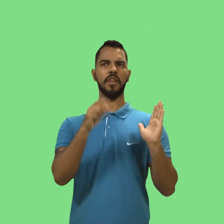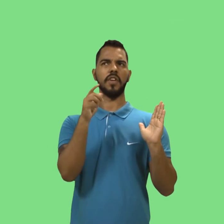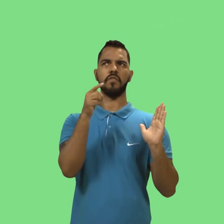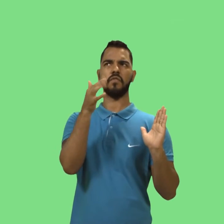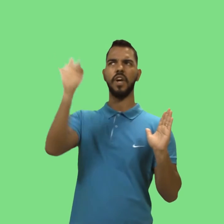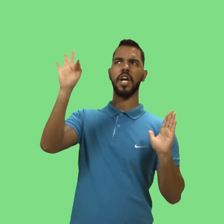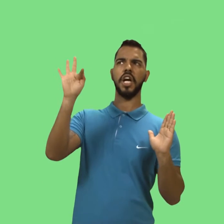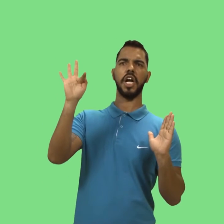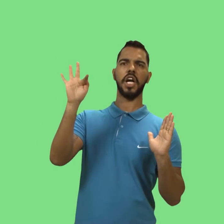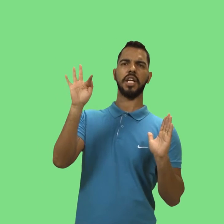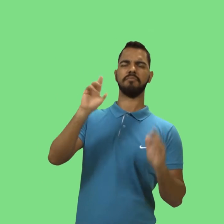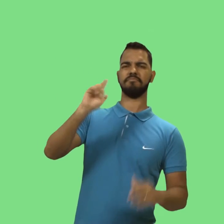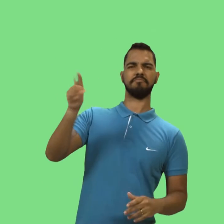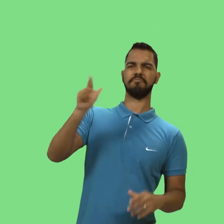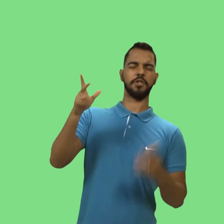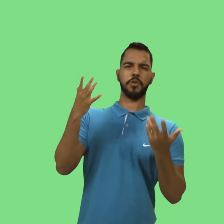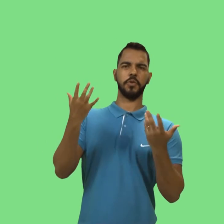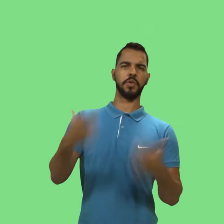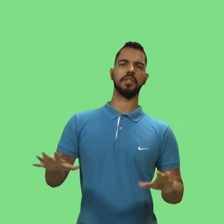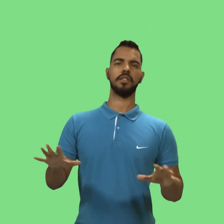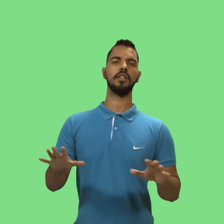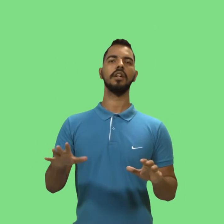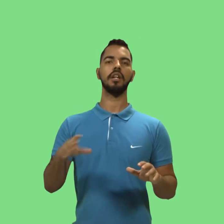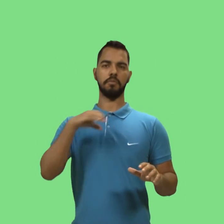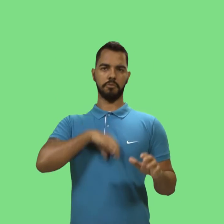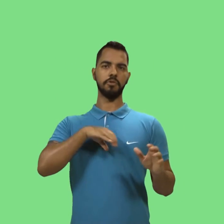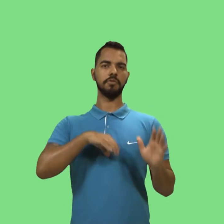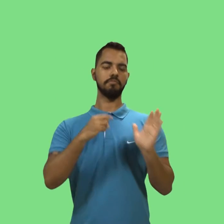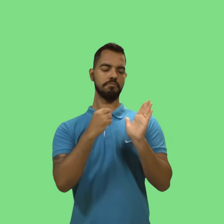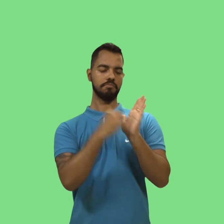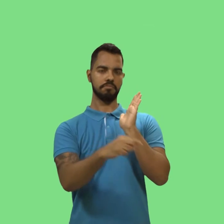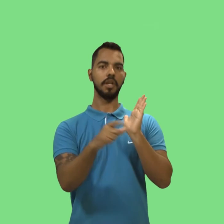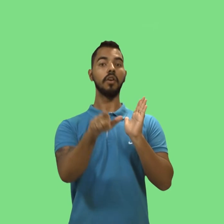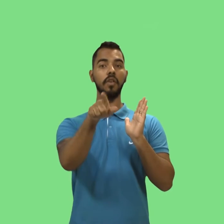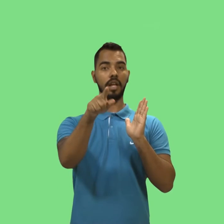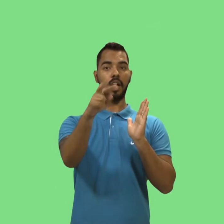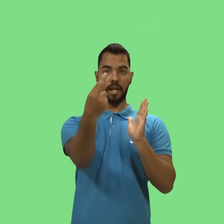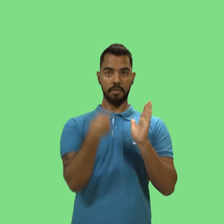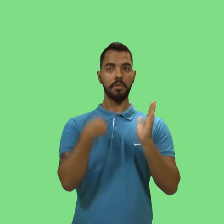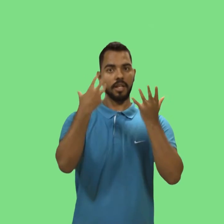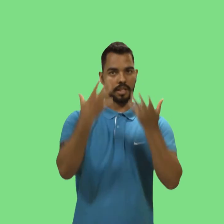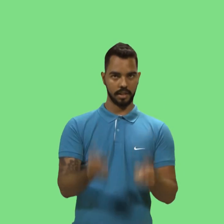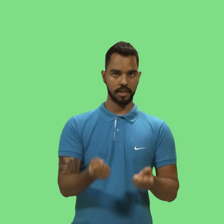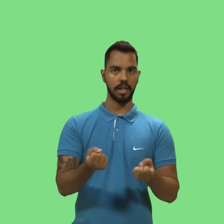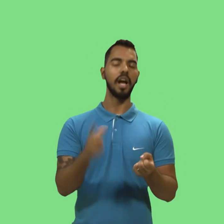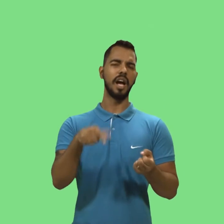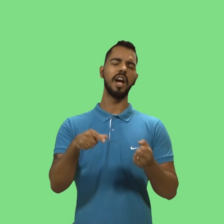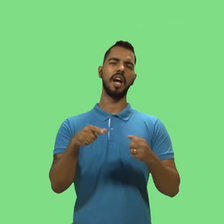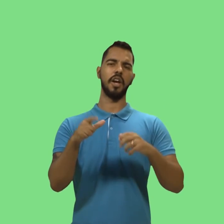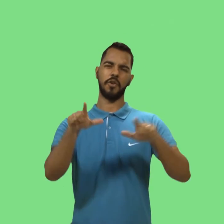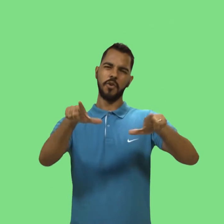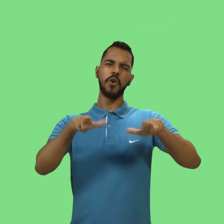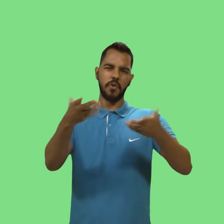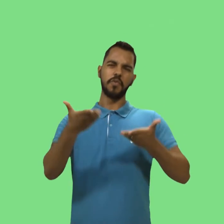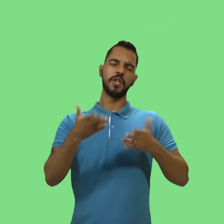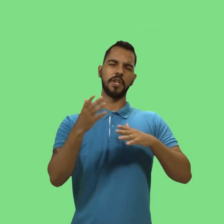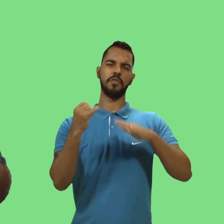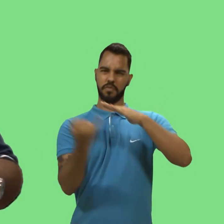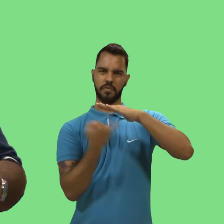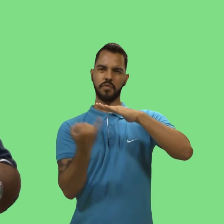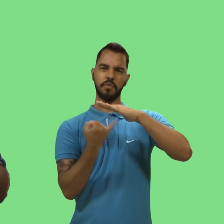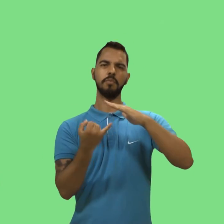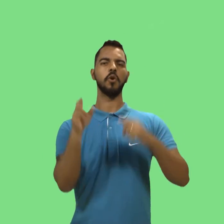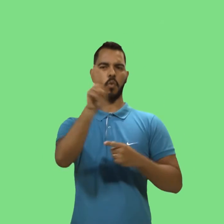tem ocorrido com maior frequência nos convites menos formais. E eu quero destacar também para